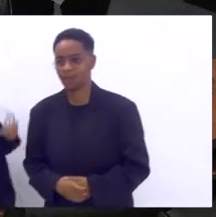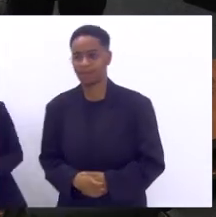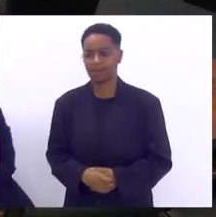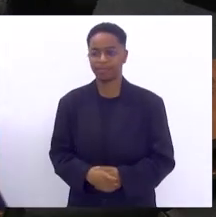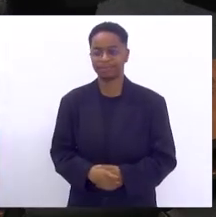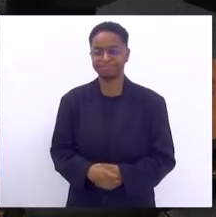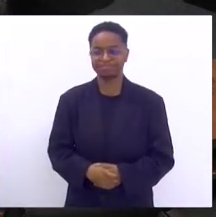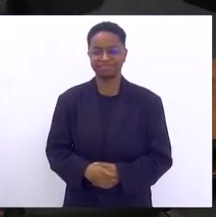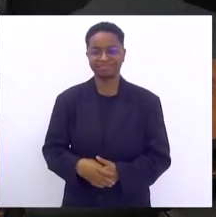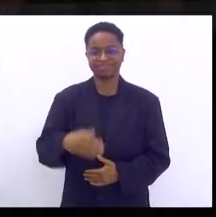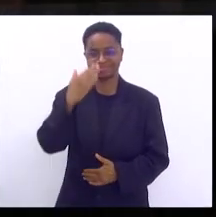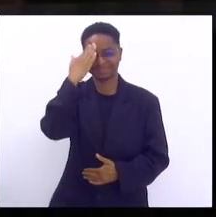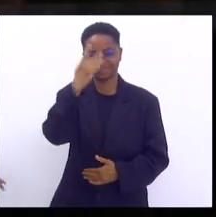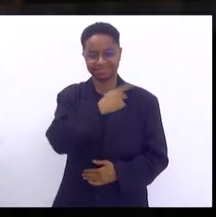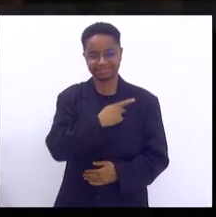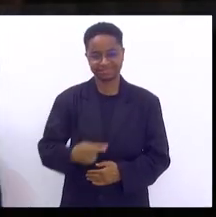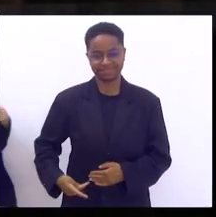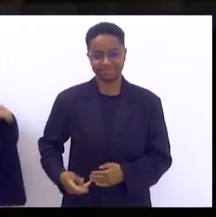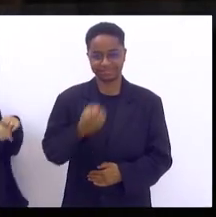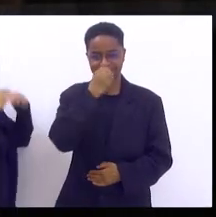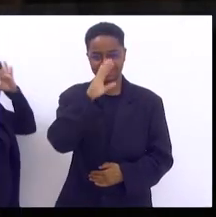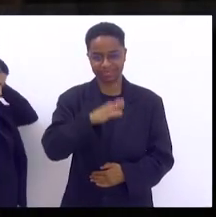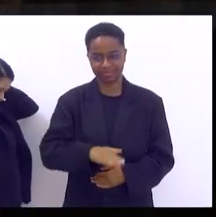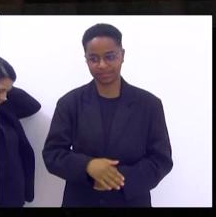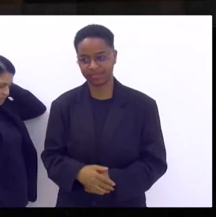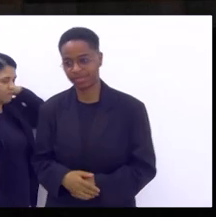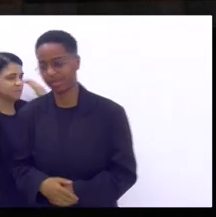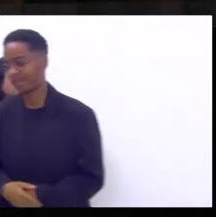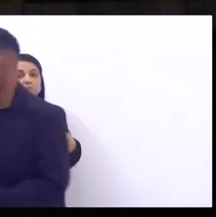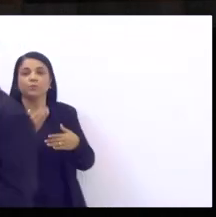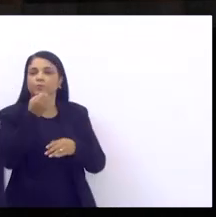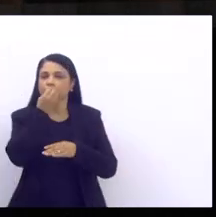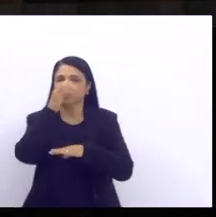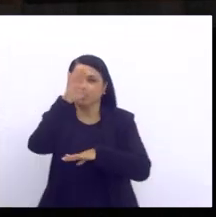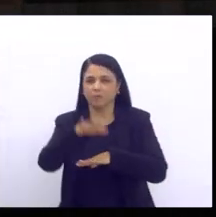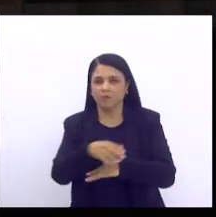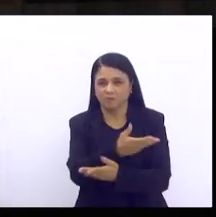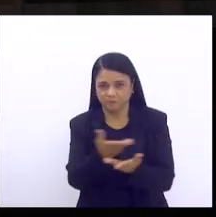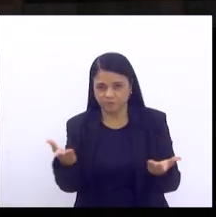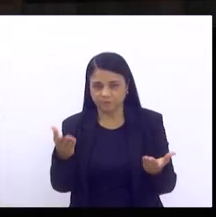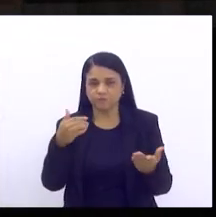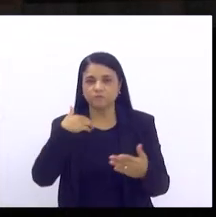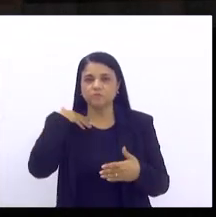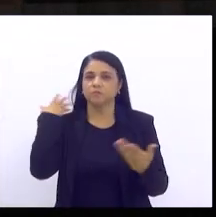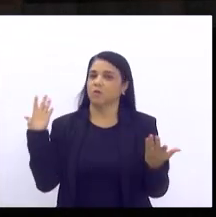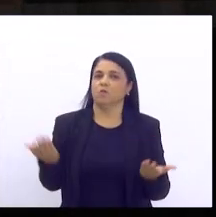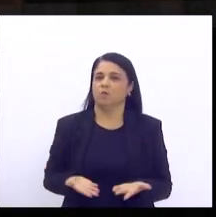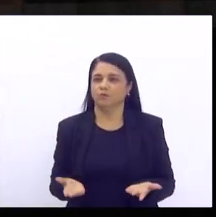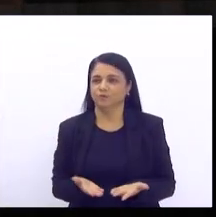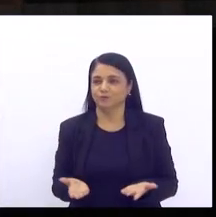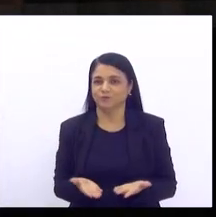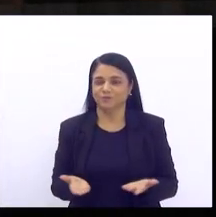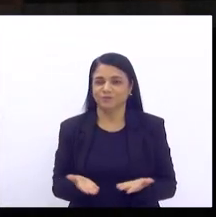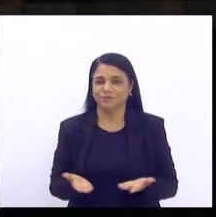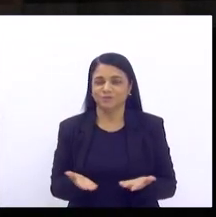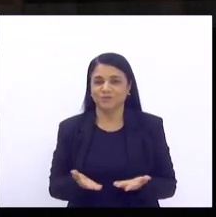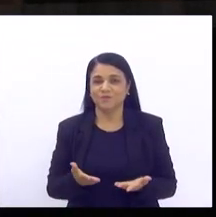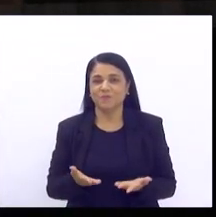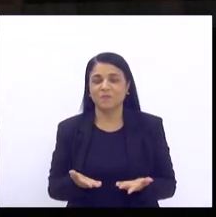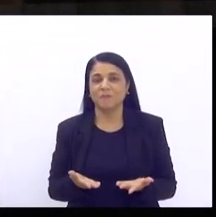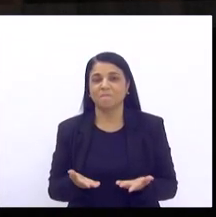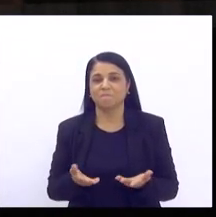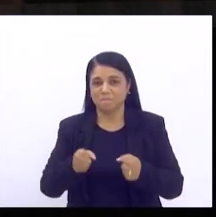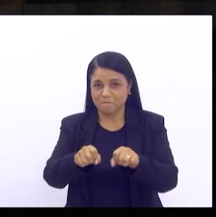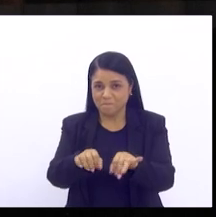Obrigada, presidente. Boa tarde a todas as pessoas aqui presentes. Eu estou aqui hoje, nesse expediente,